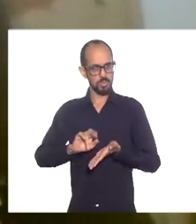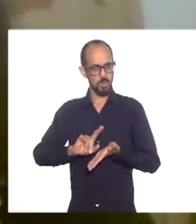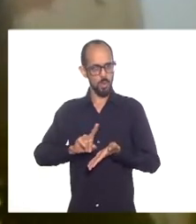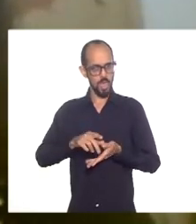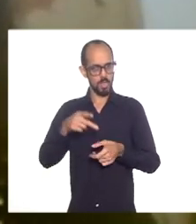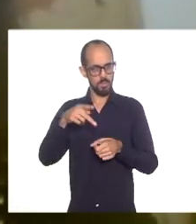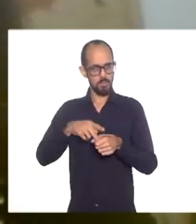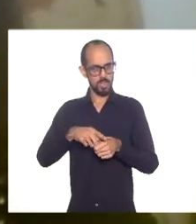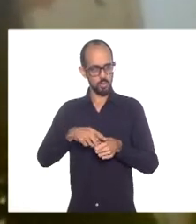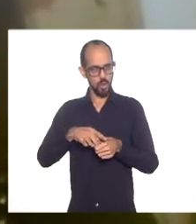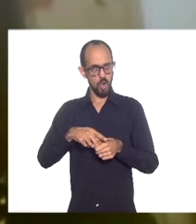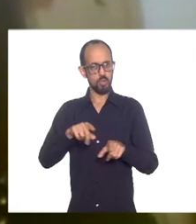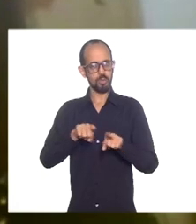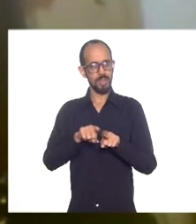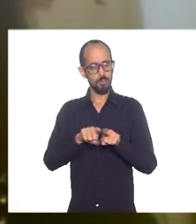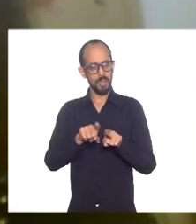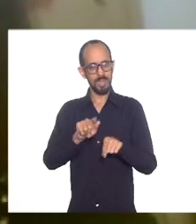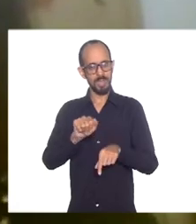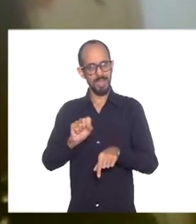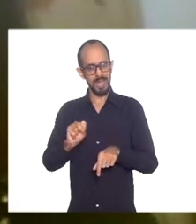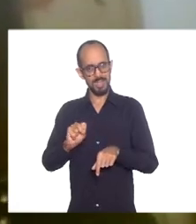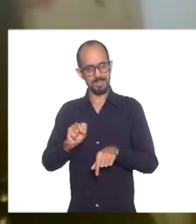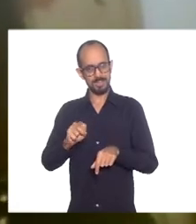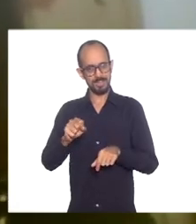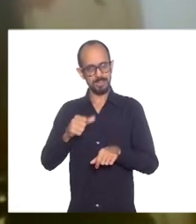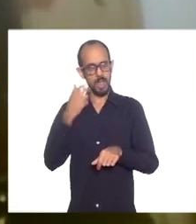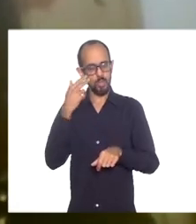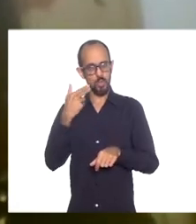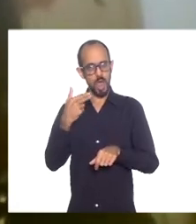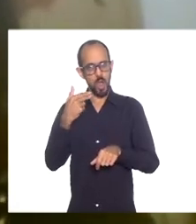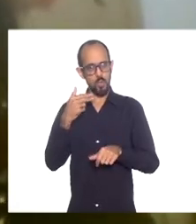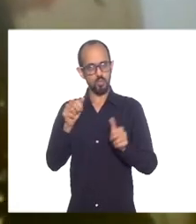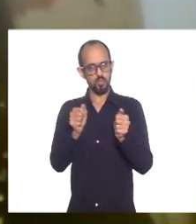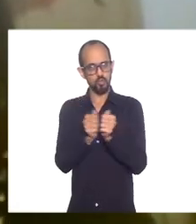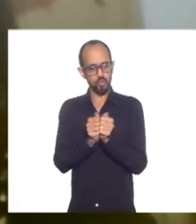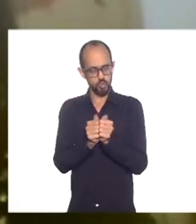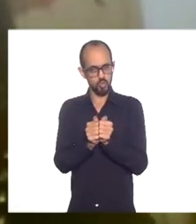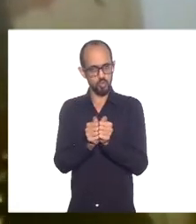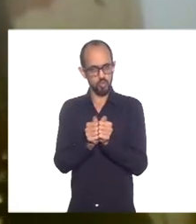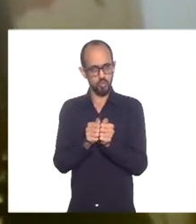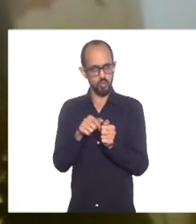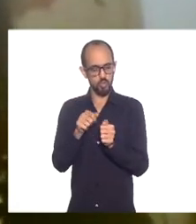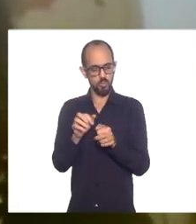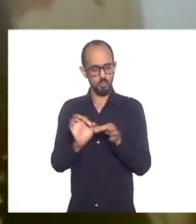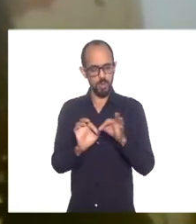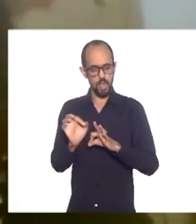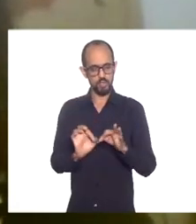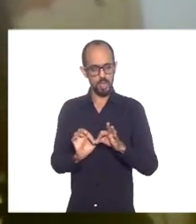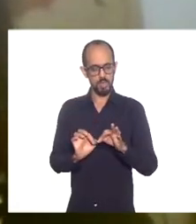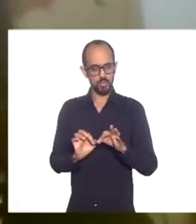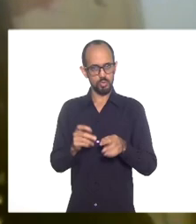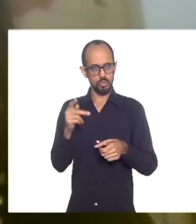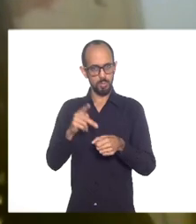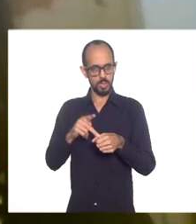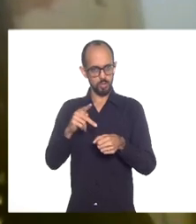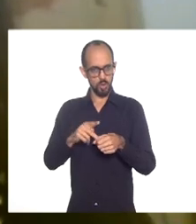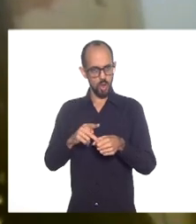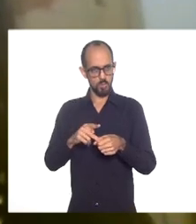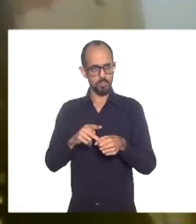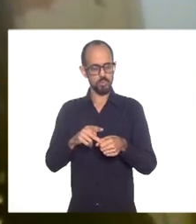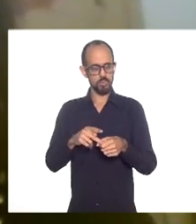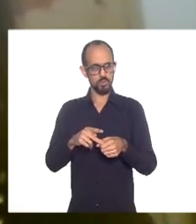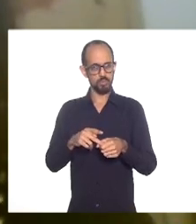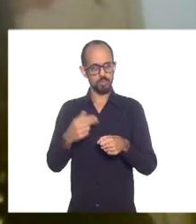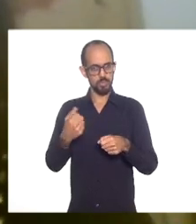petróleo e gás natural associado. Portanto, um projeto de petróleo teria como